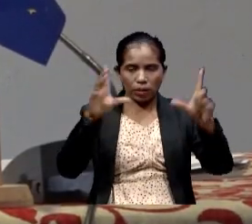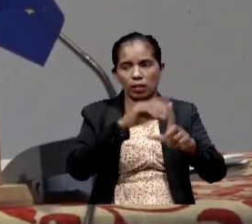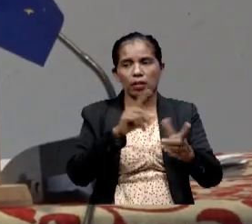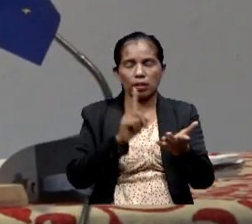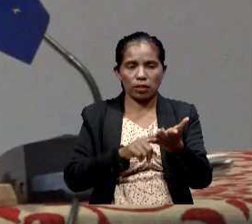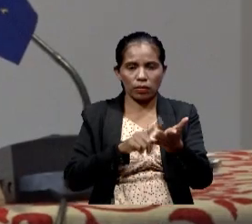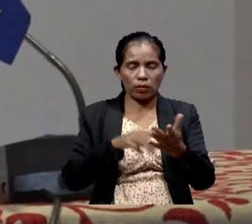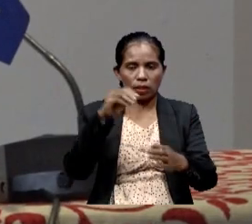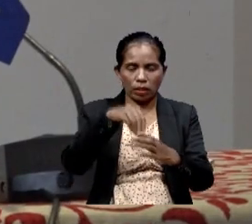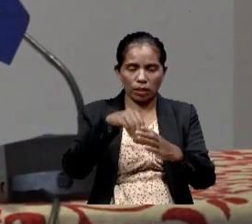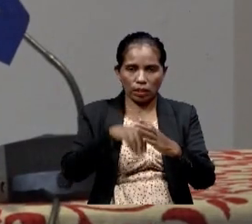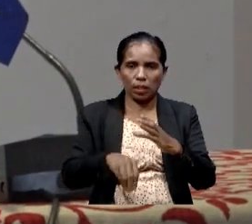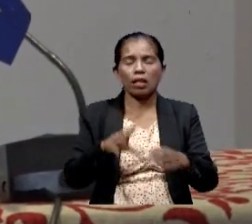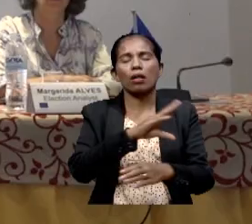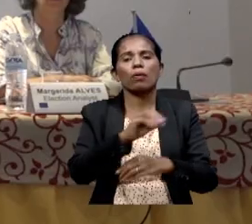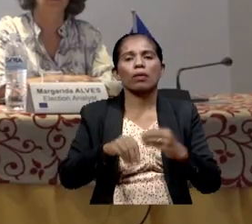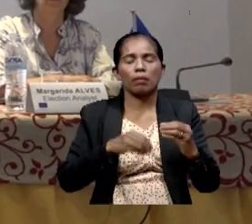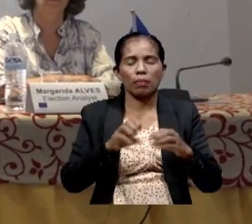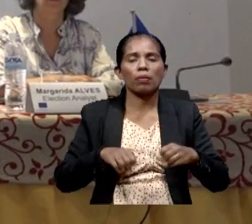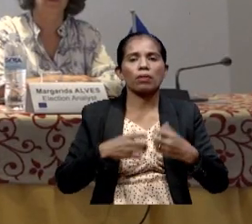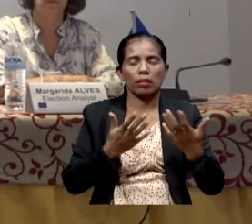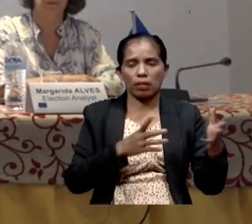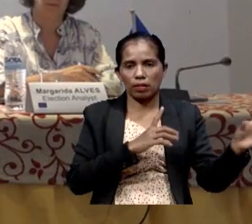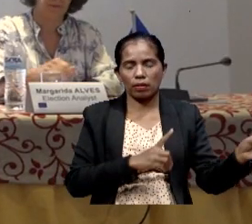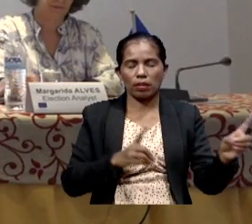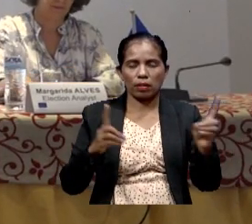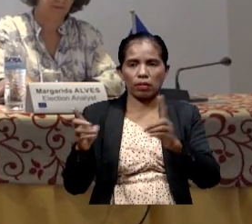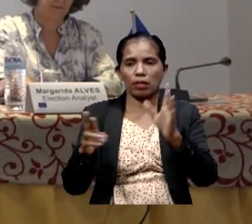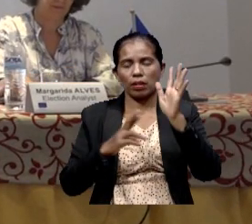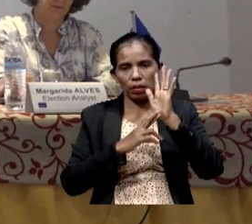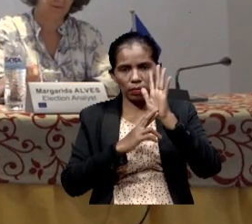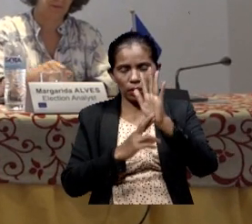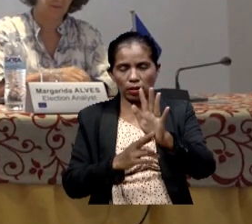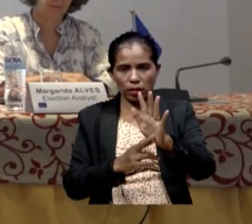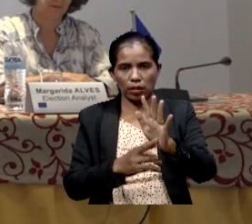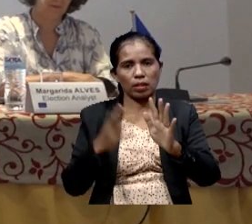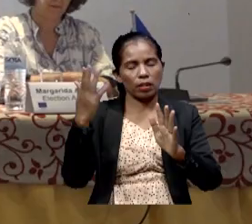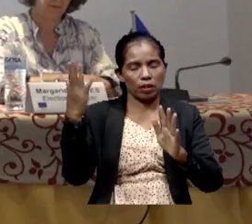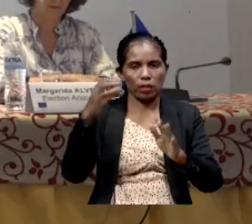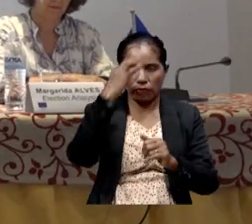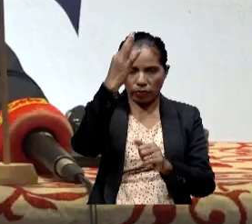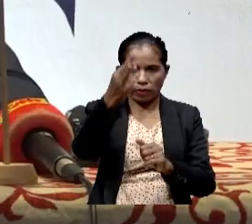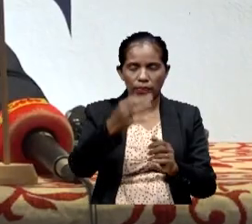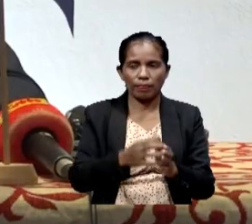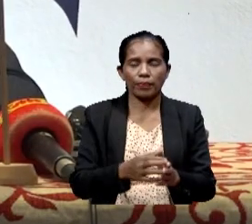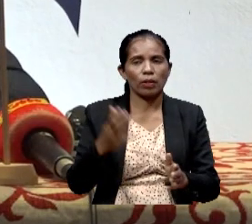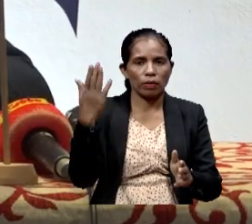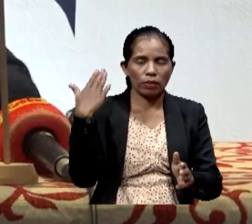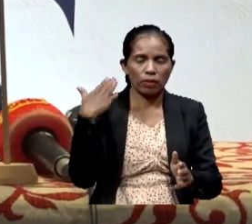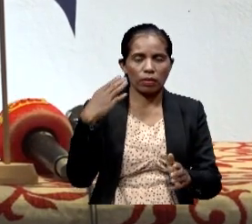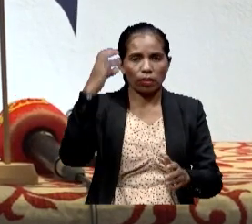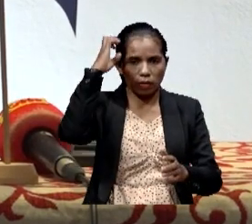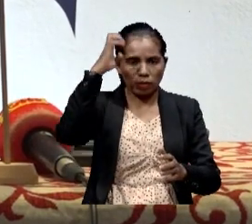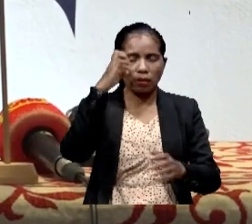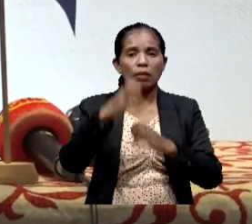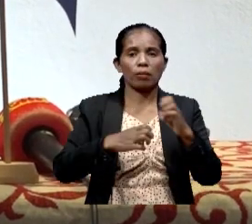discute clean conaba o insa implementa recomendação hirakne e ha futuro. Antes ne delegação União Europeia